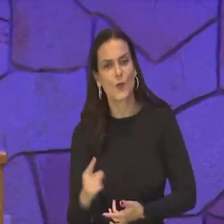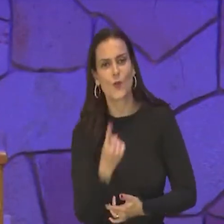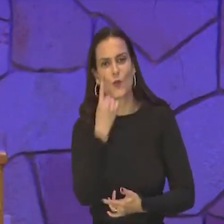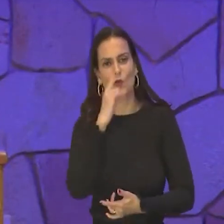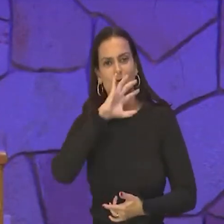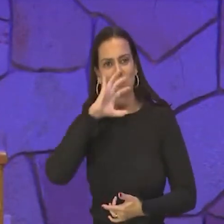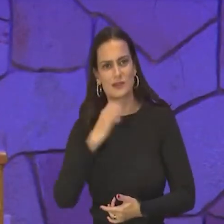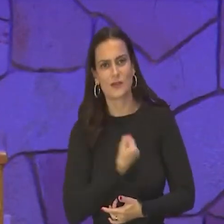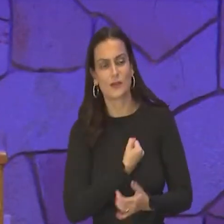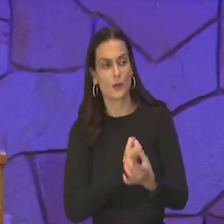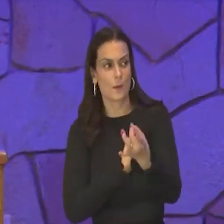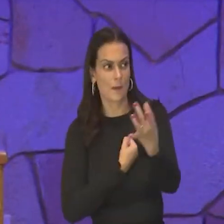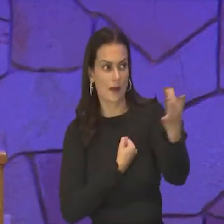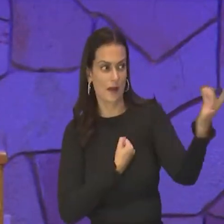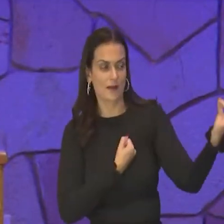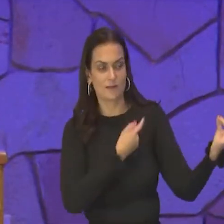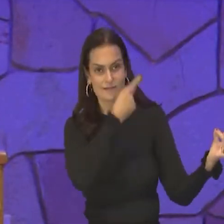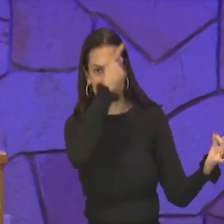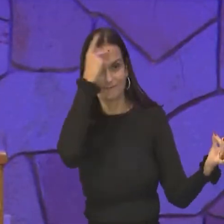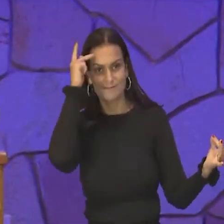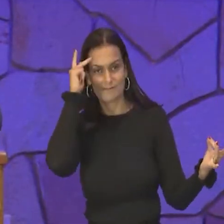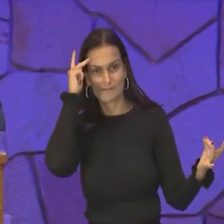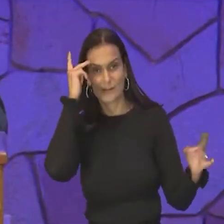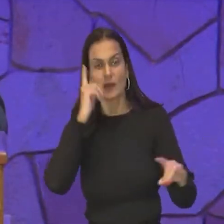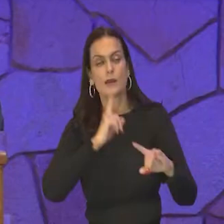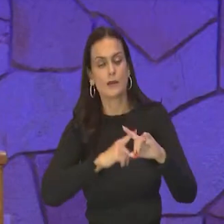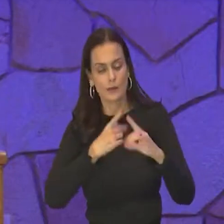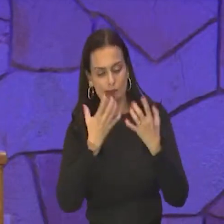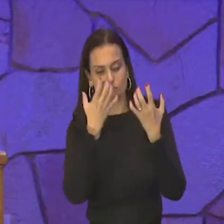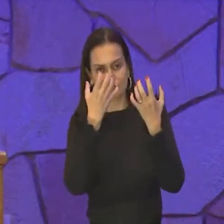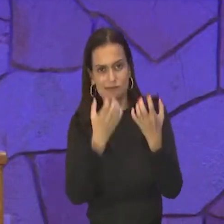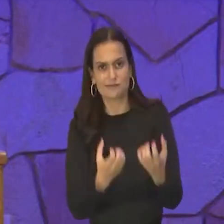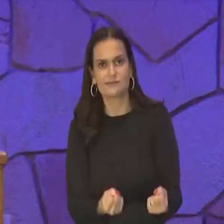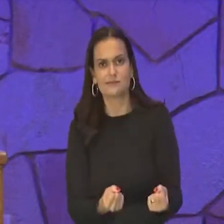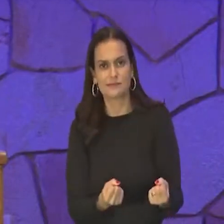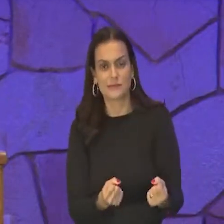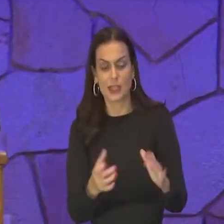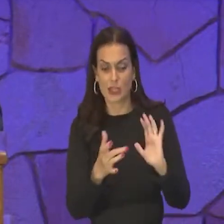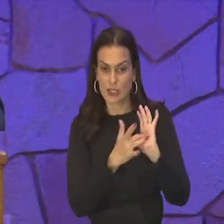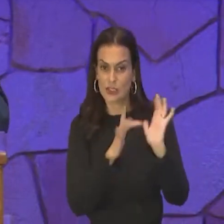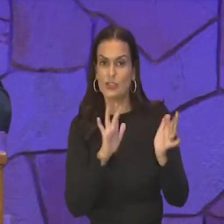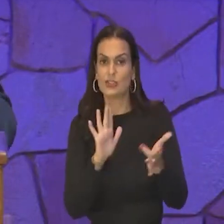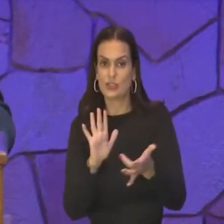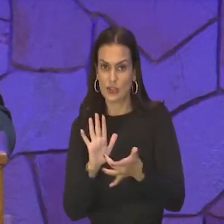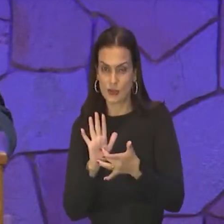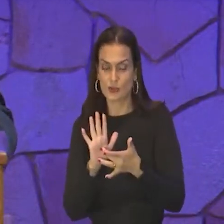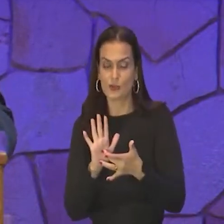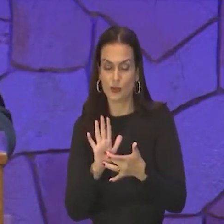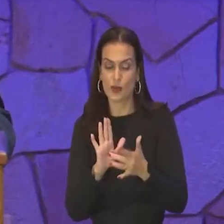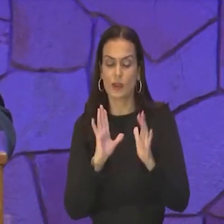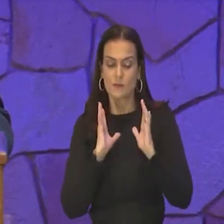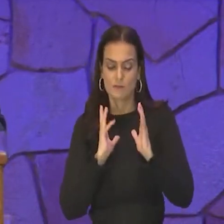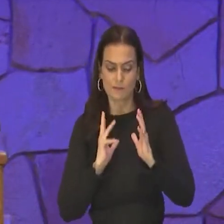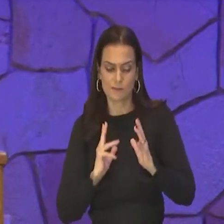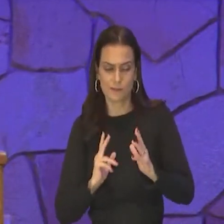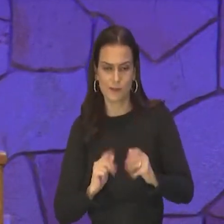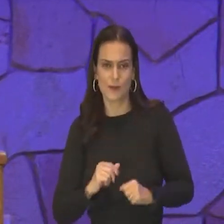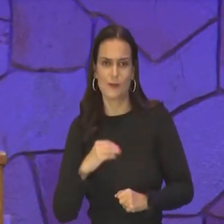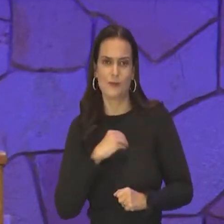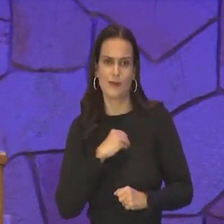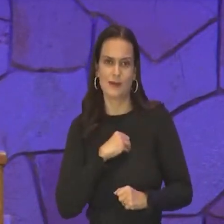para cada um, porque vocês reconheceram que Ele é quem tira o nosso